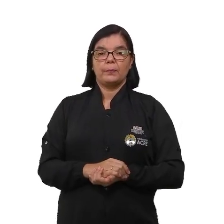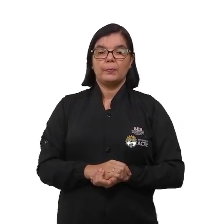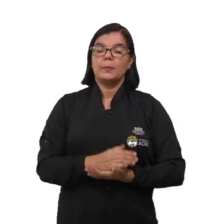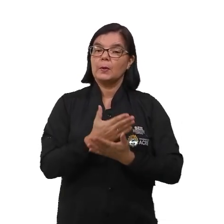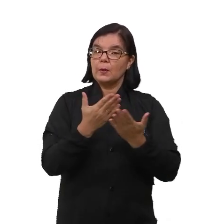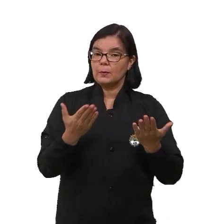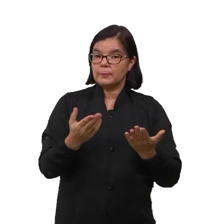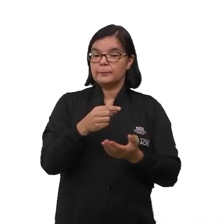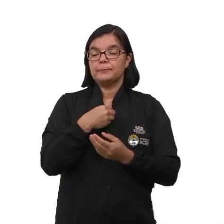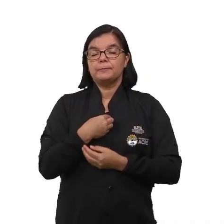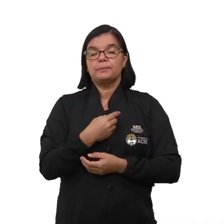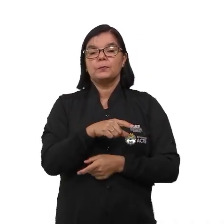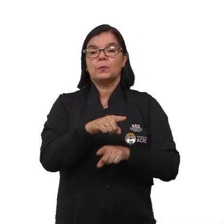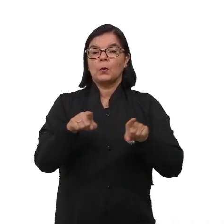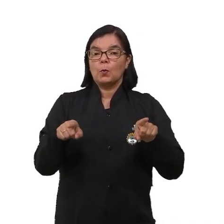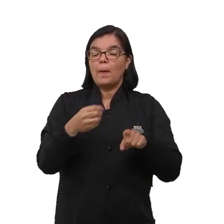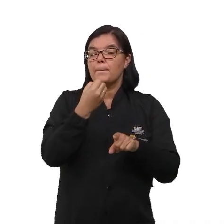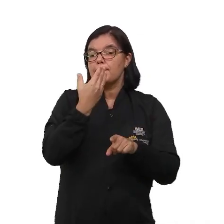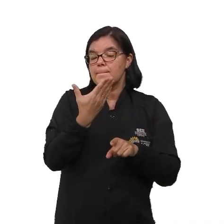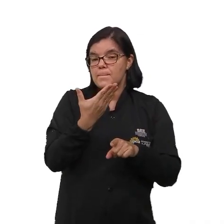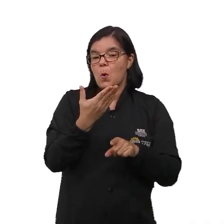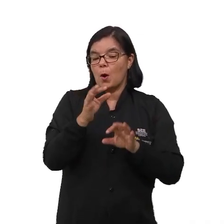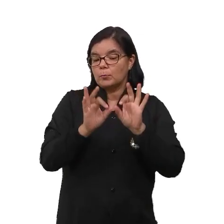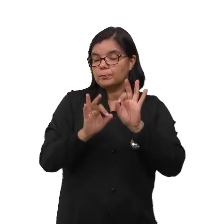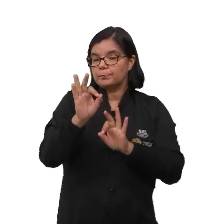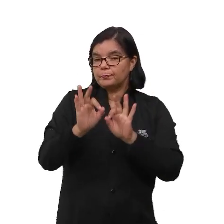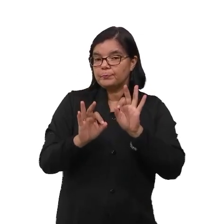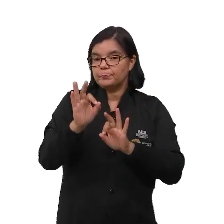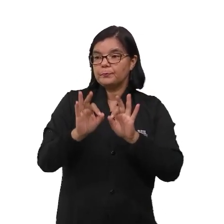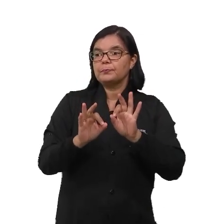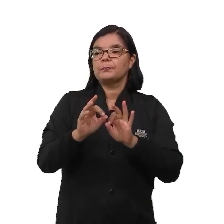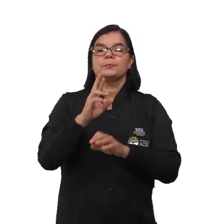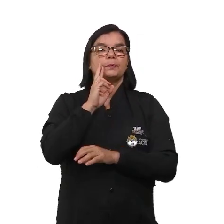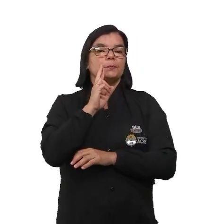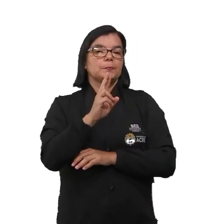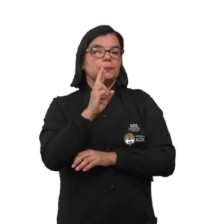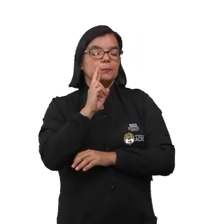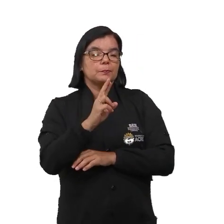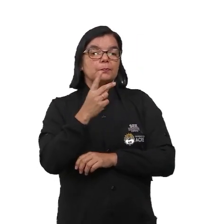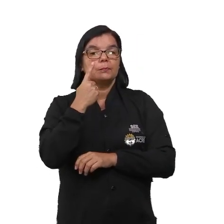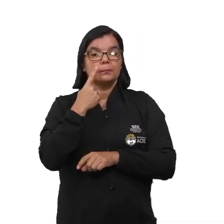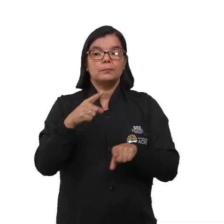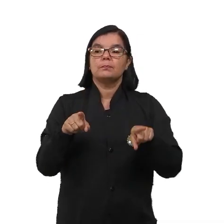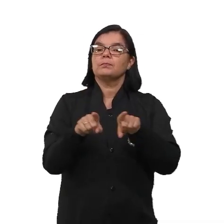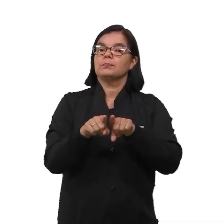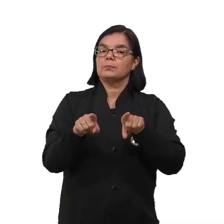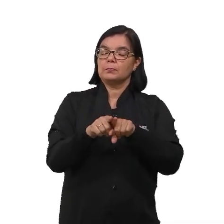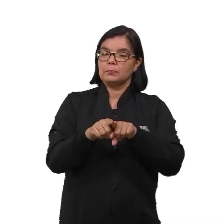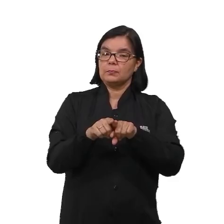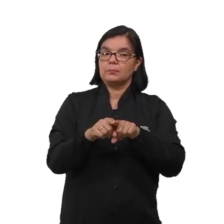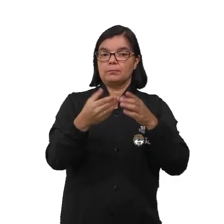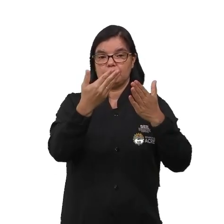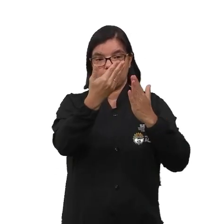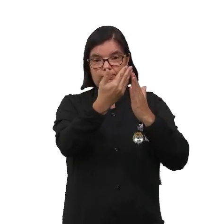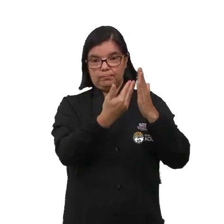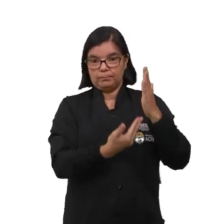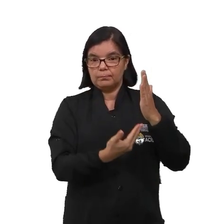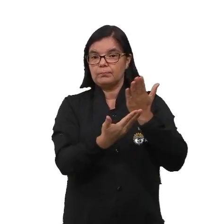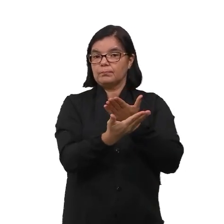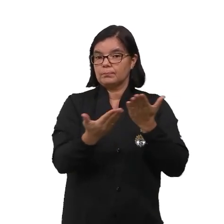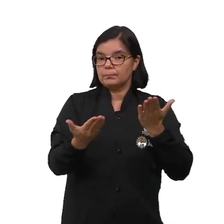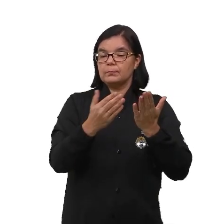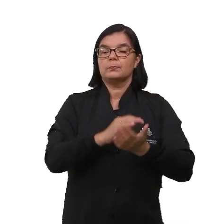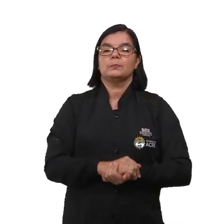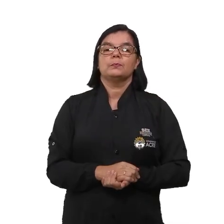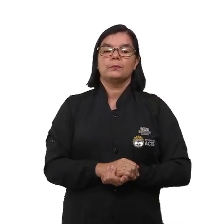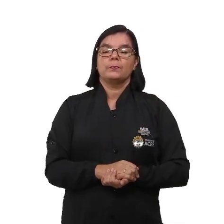aí eu desejo para você uma boa formulação de resposta, levando em consideração esses